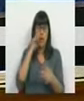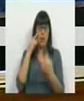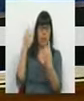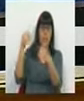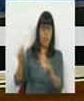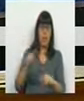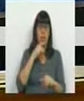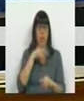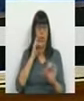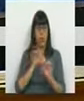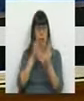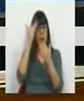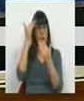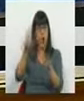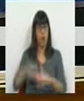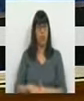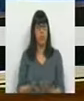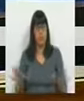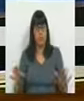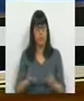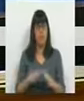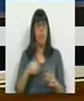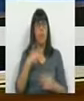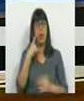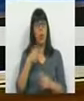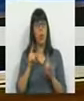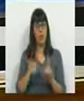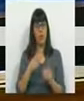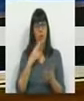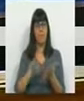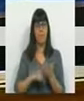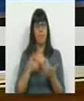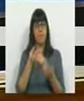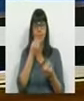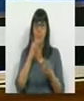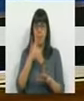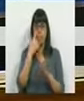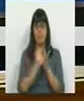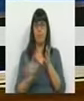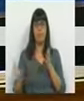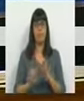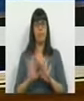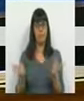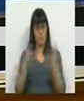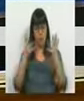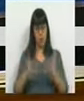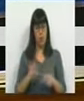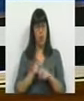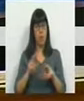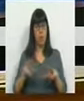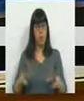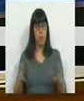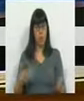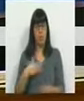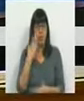saberá, ou poderá esclarecer-se assim o entender, de qualquer das formas o que eu noto mais é de facto essa baixa. Em relação aos orçamentos dos hospitais,